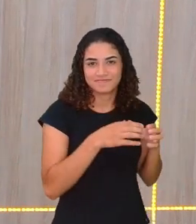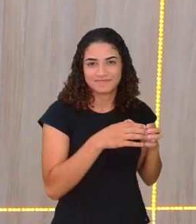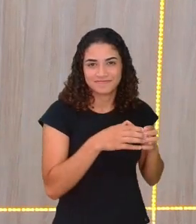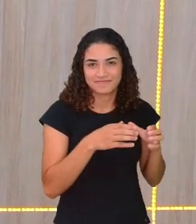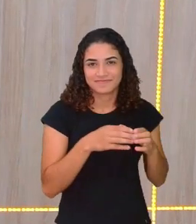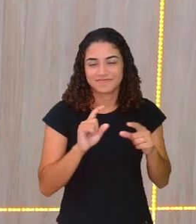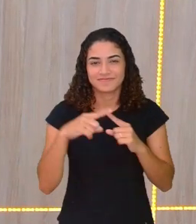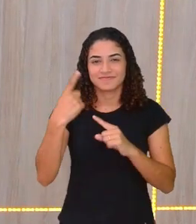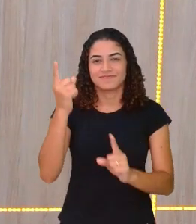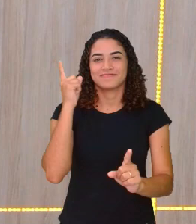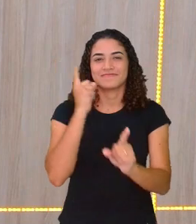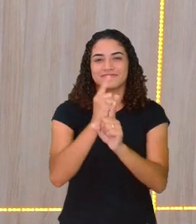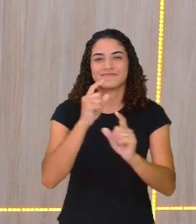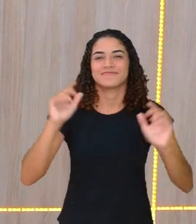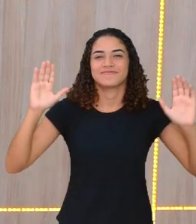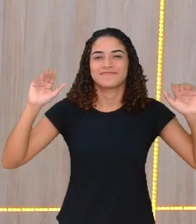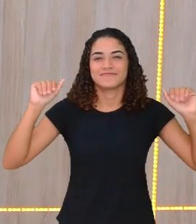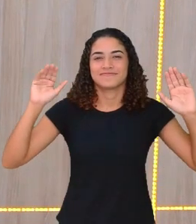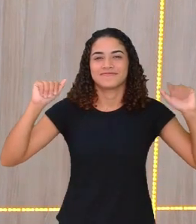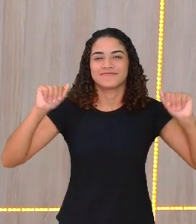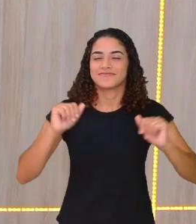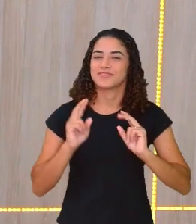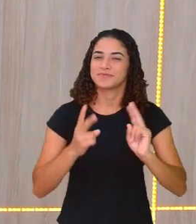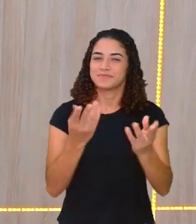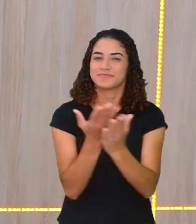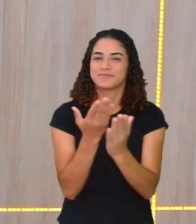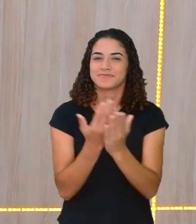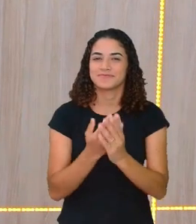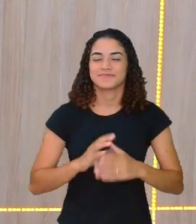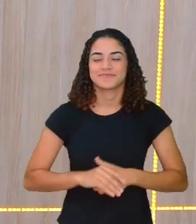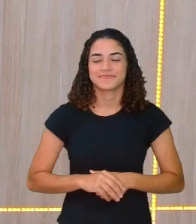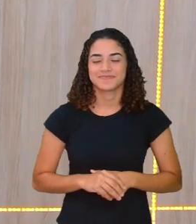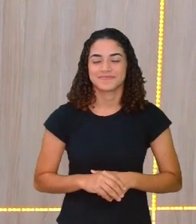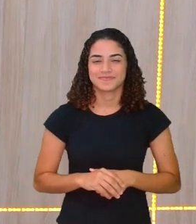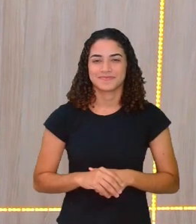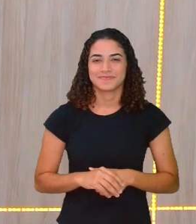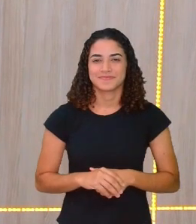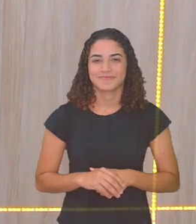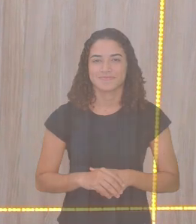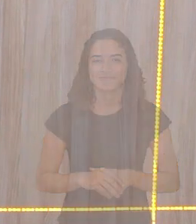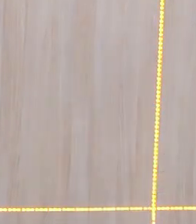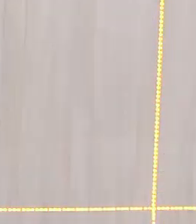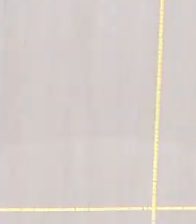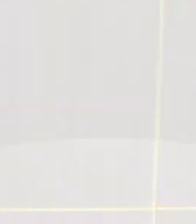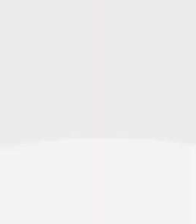Até a próxima aula. Tchau, tchau. Continue estudando. Fiquem com Deus.